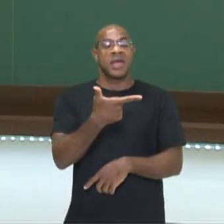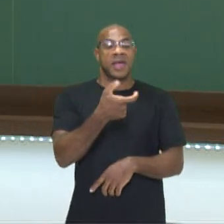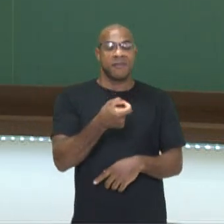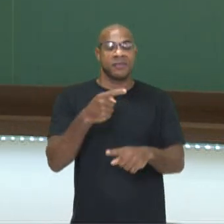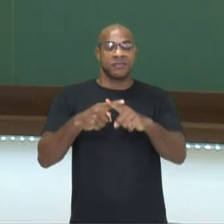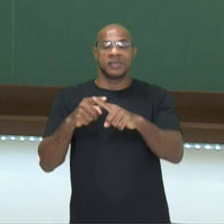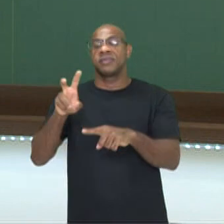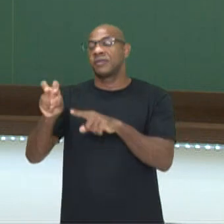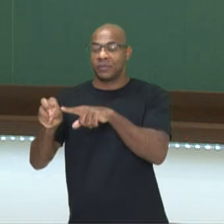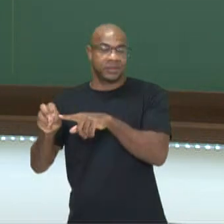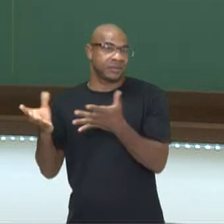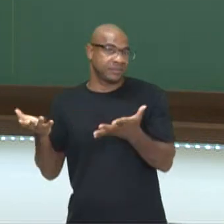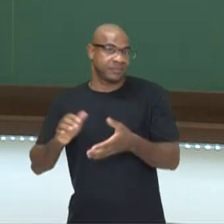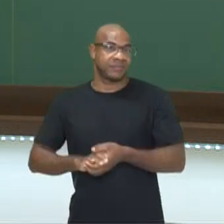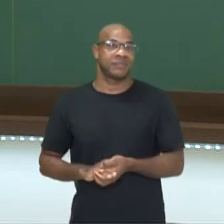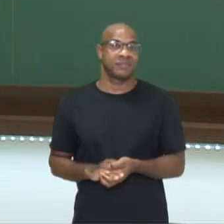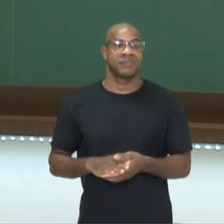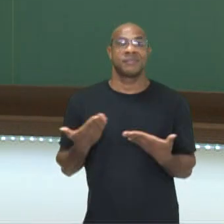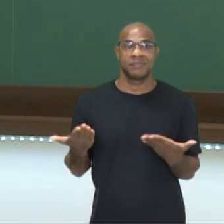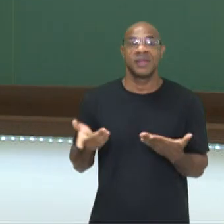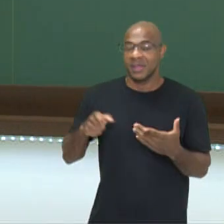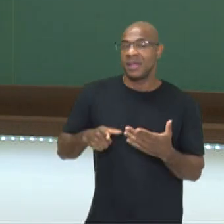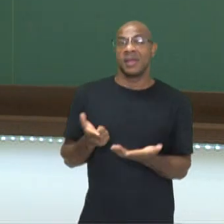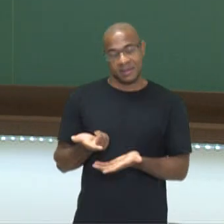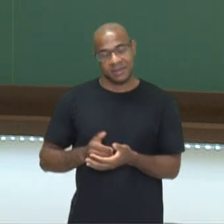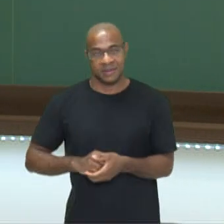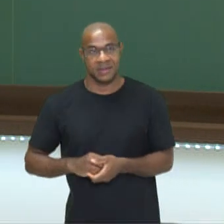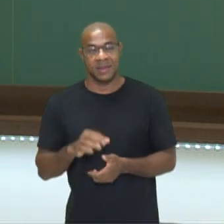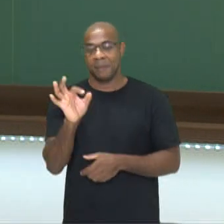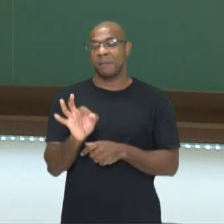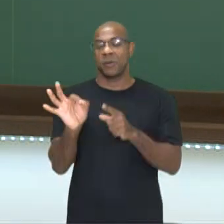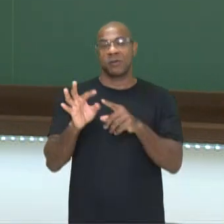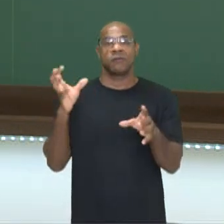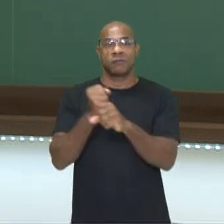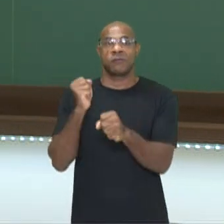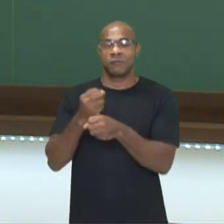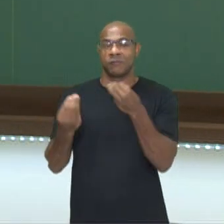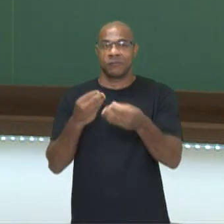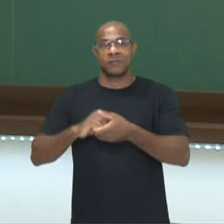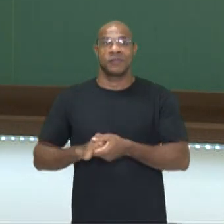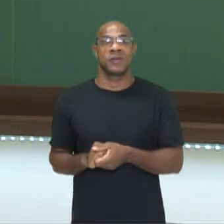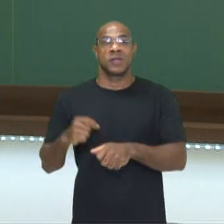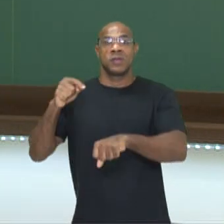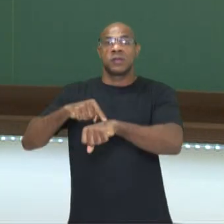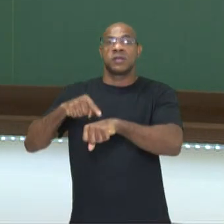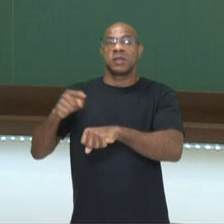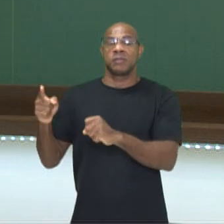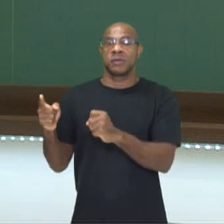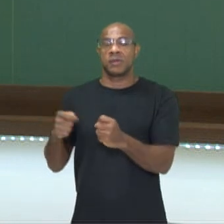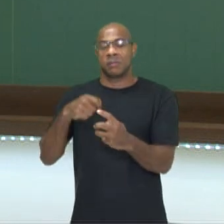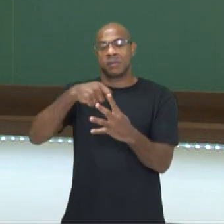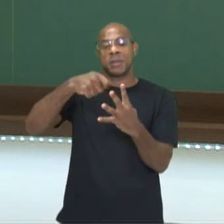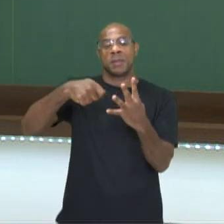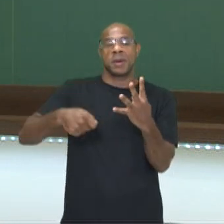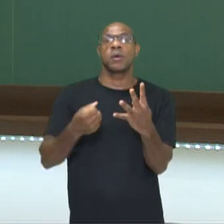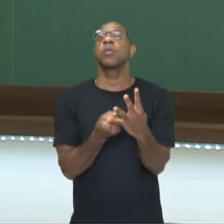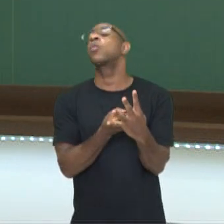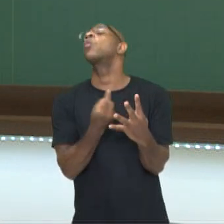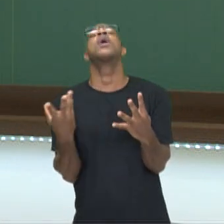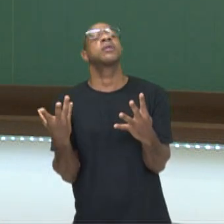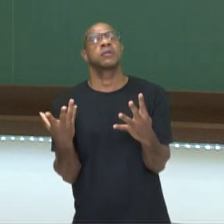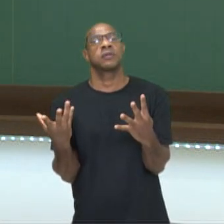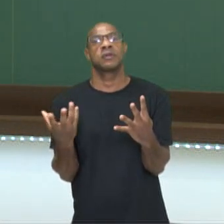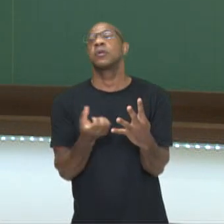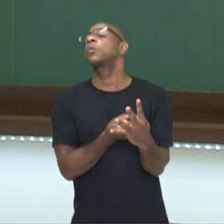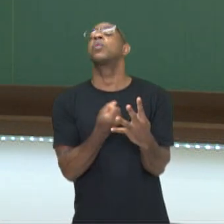Então, aqui, capital vezes a taxa é a porcentagem que eu vou calcular. E o tempo é o número de vezes que esse acréscimo vai ser